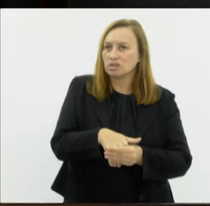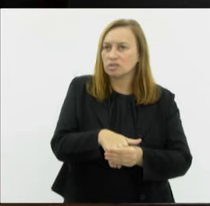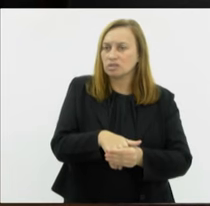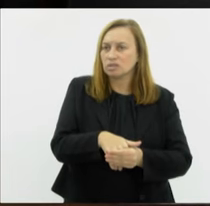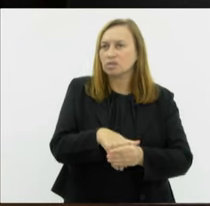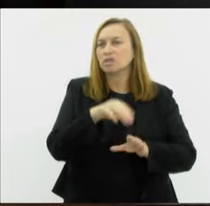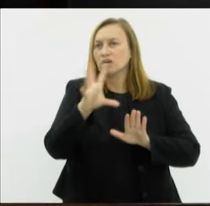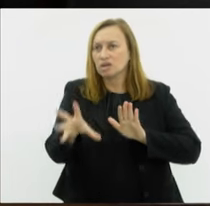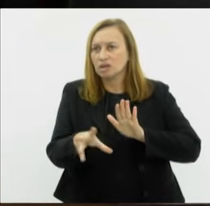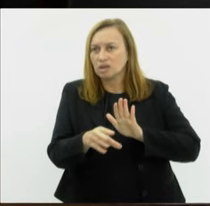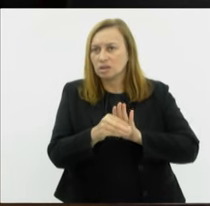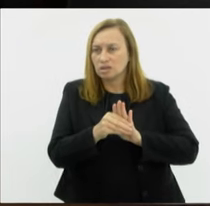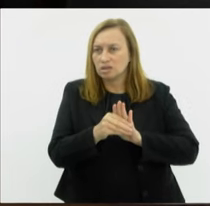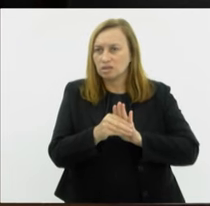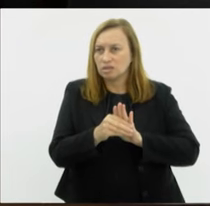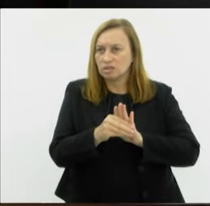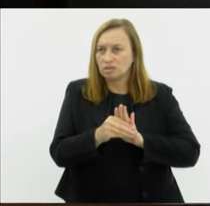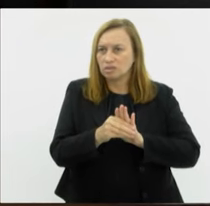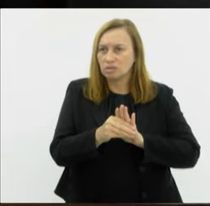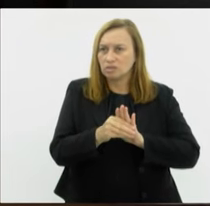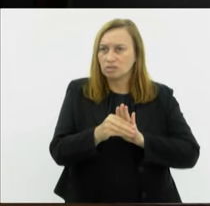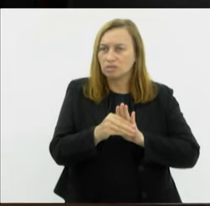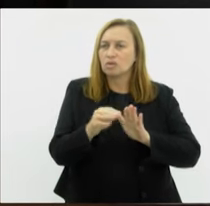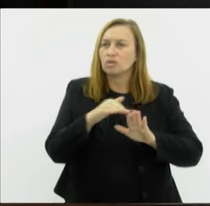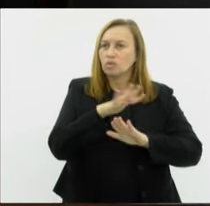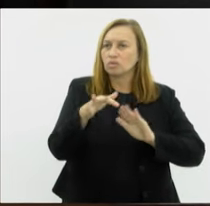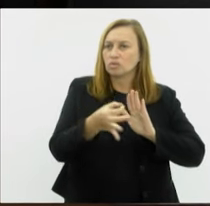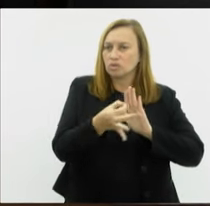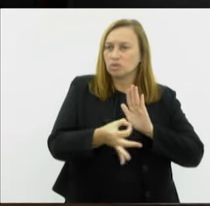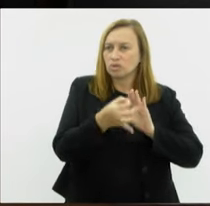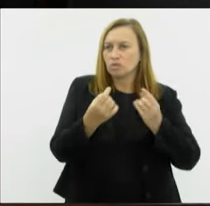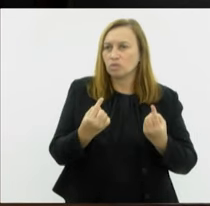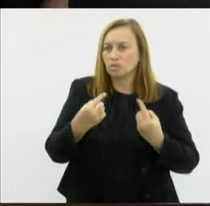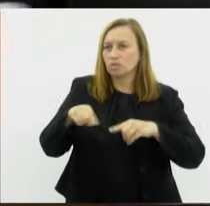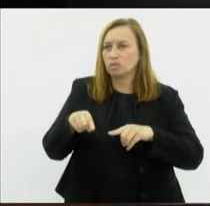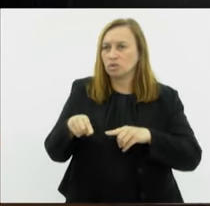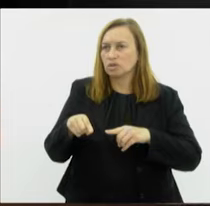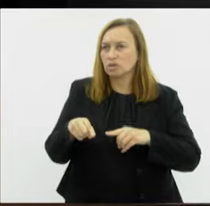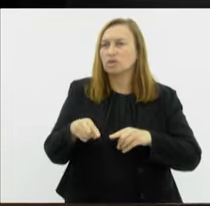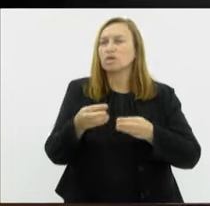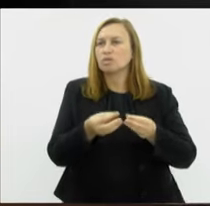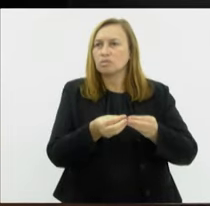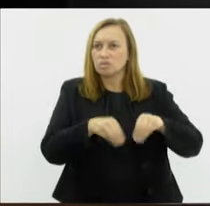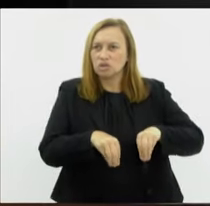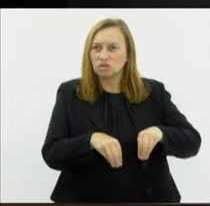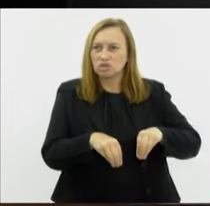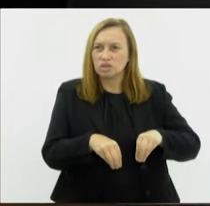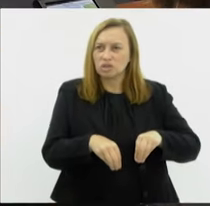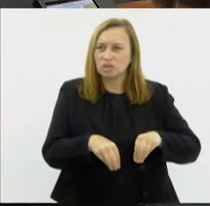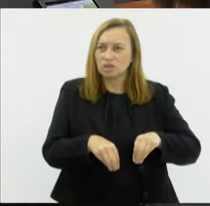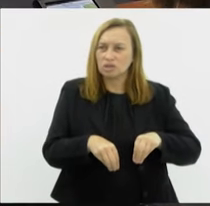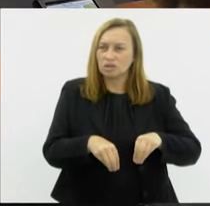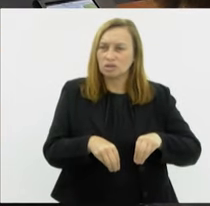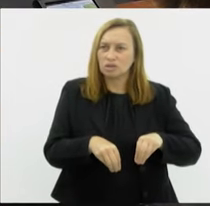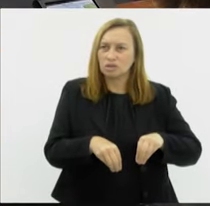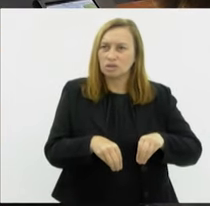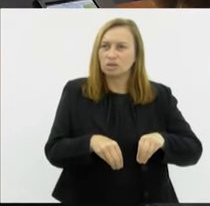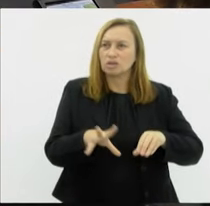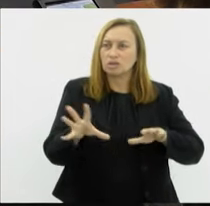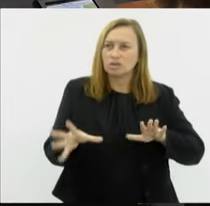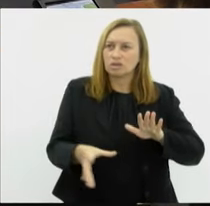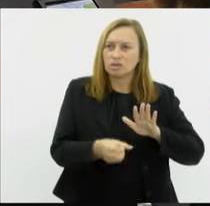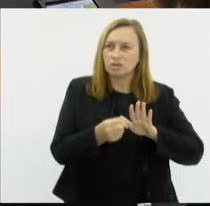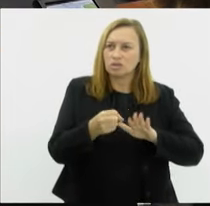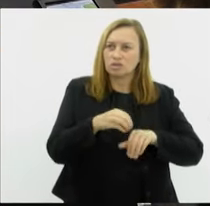As emendas, com todos os pareceres contrários, ficam prejudicadas. Presidente. Salvo os destaques.